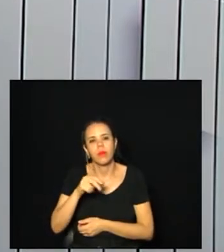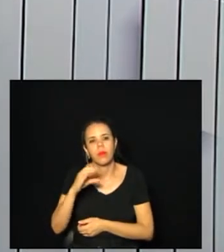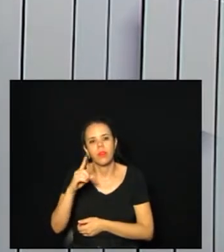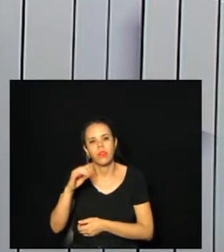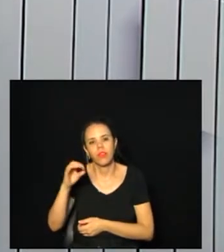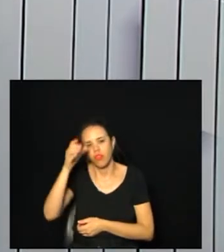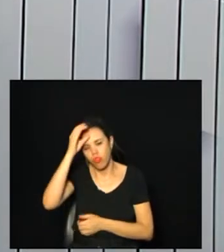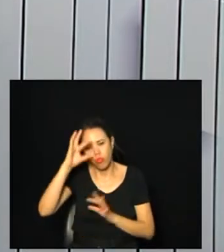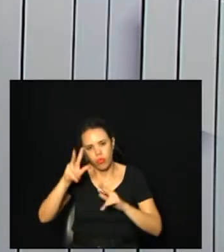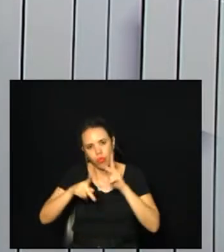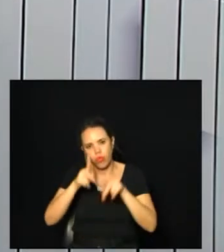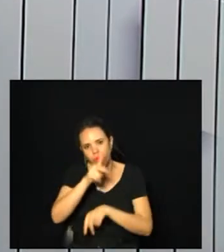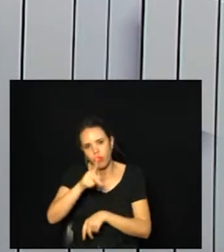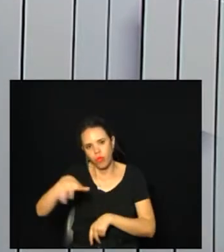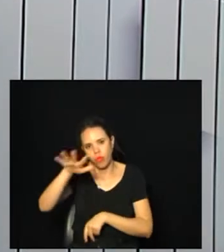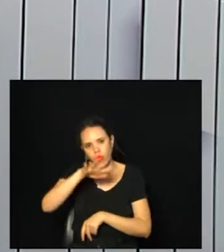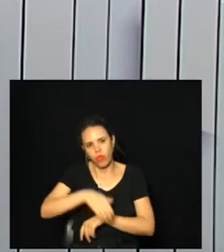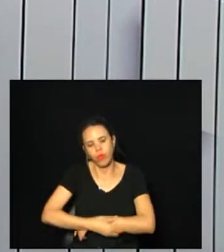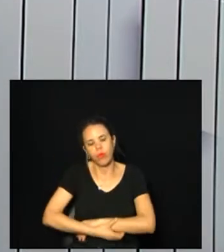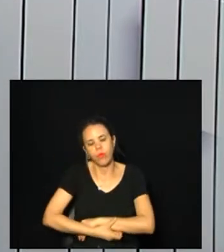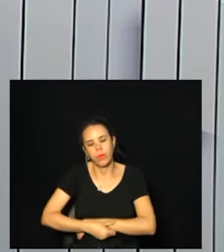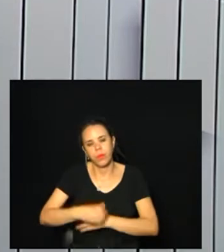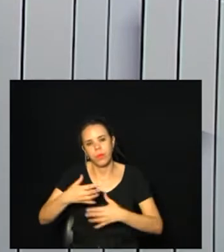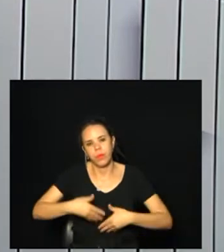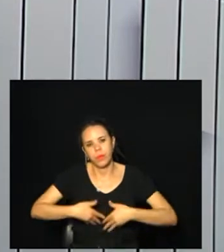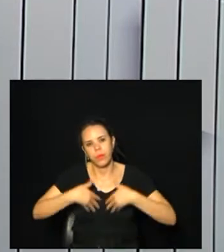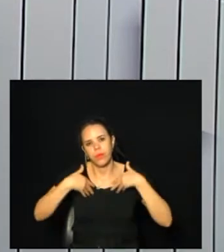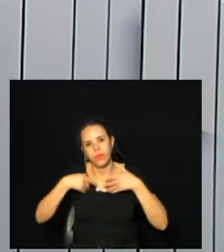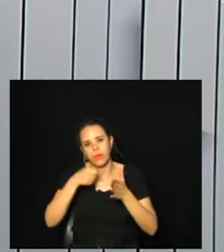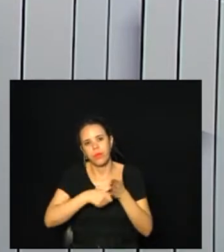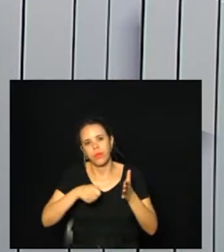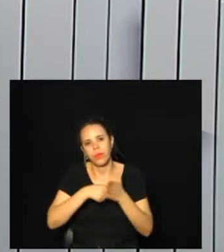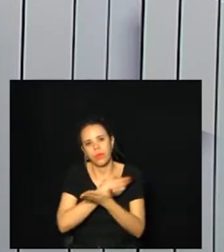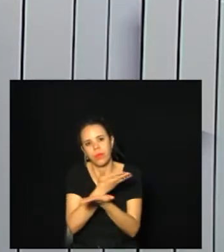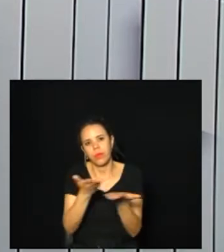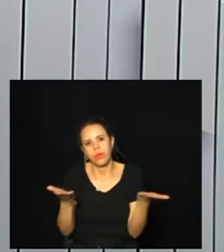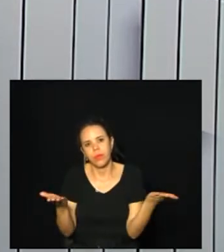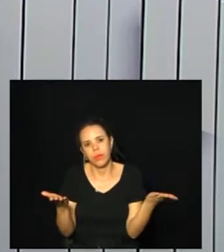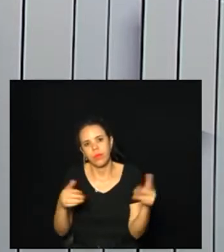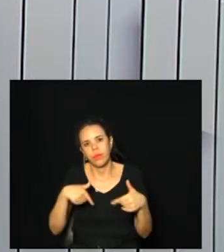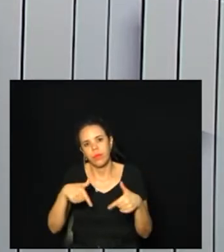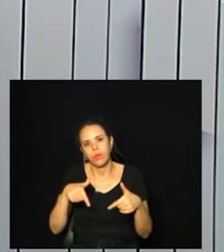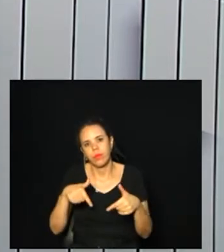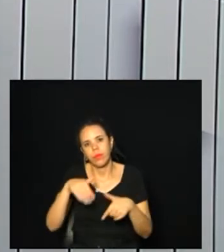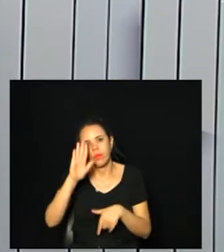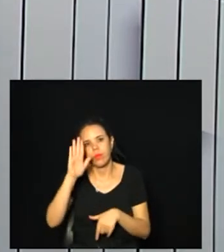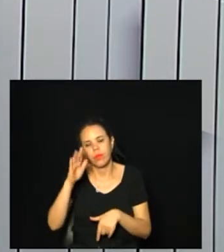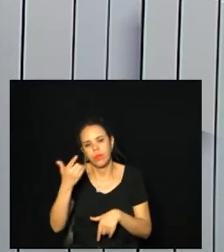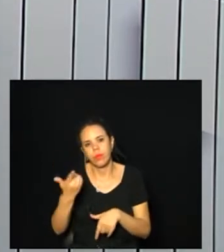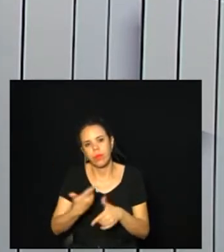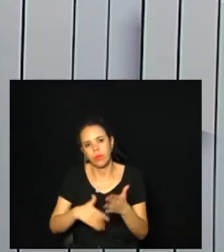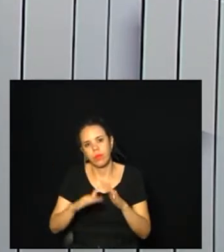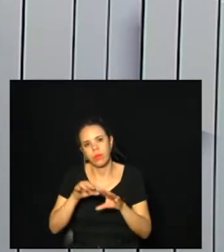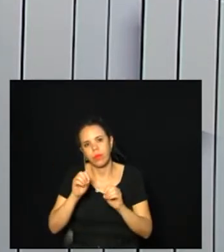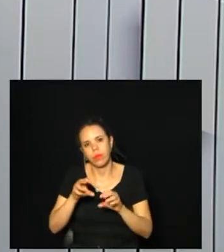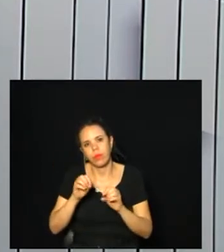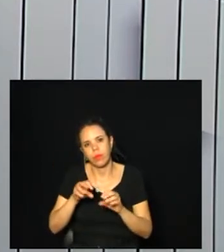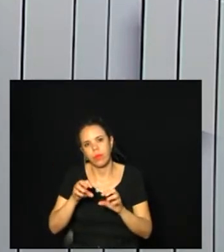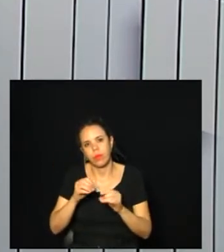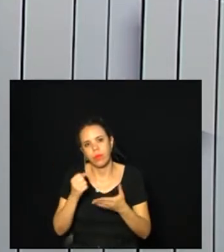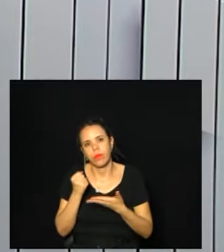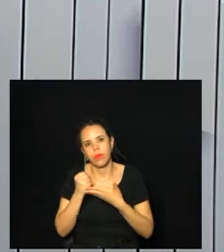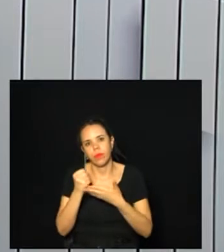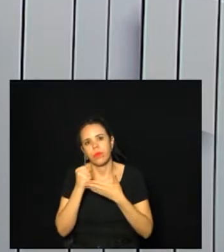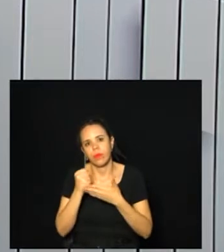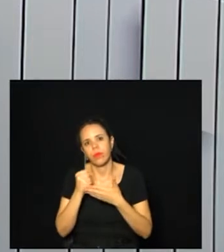Cláudia, todas as professoras. Muito orgulho da luta de todas elas que trabalham em mais que uma escola para ensinar e